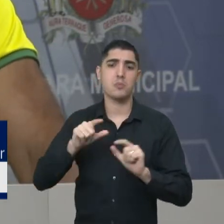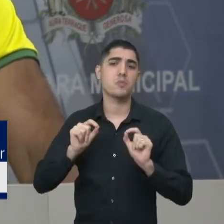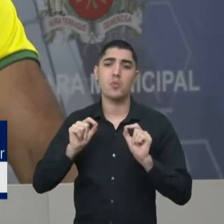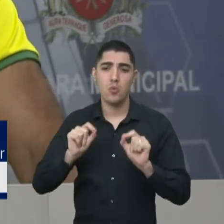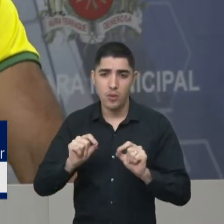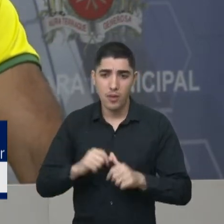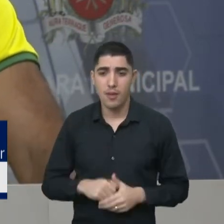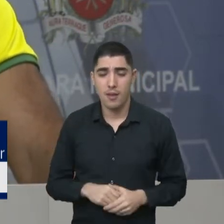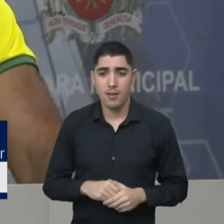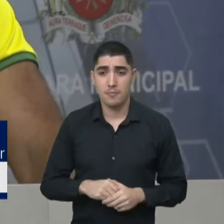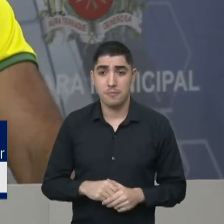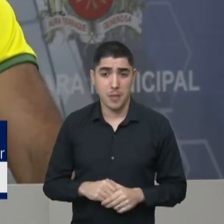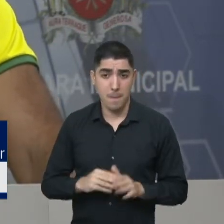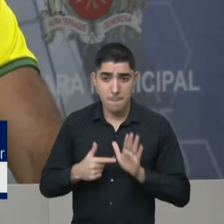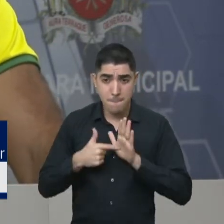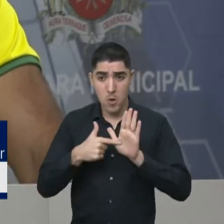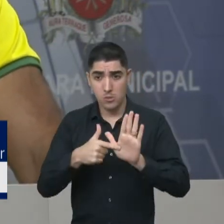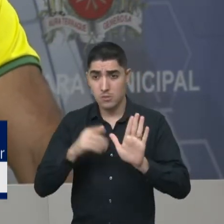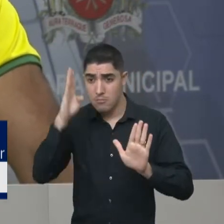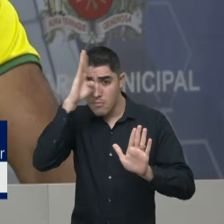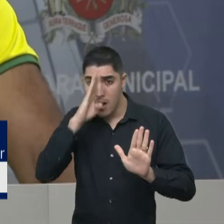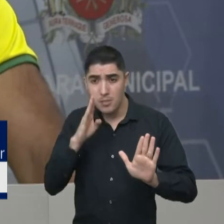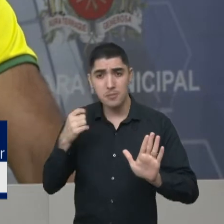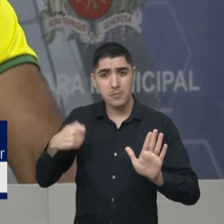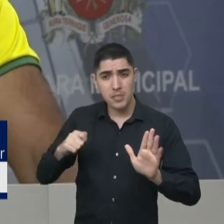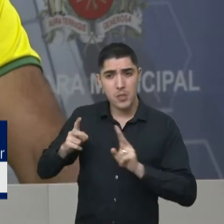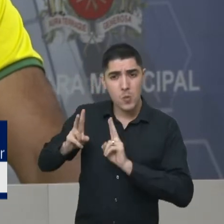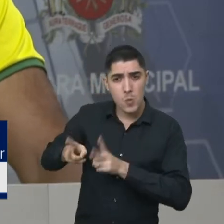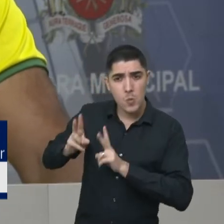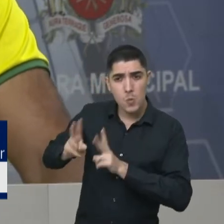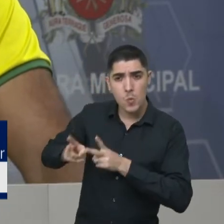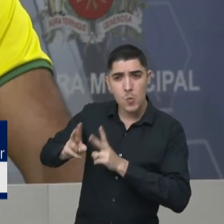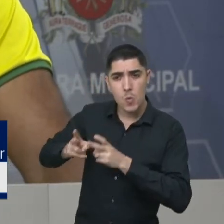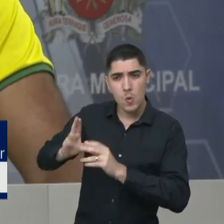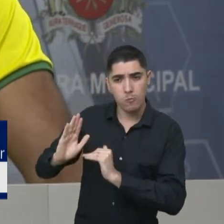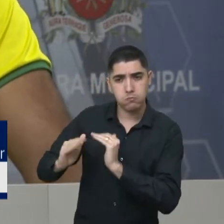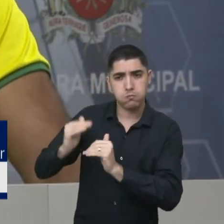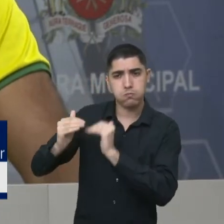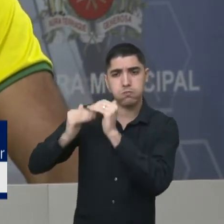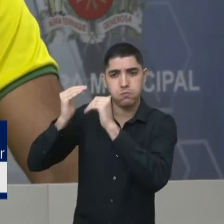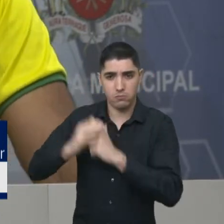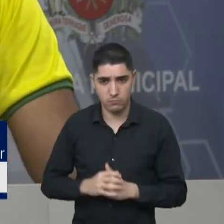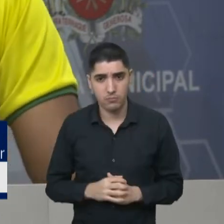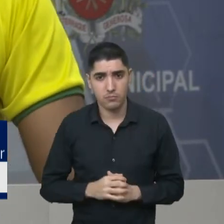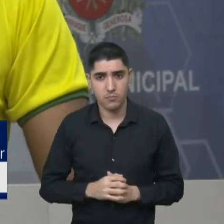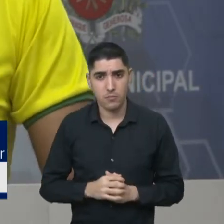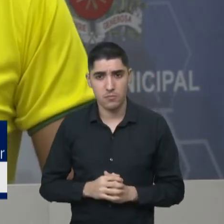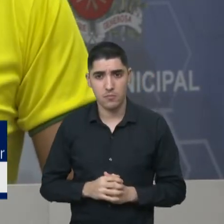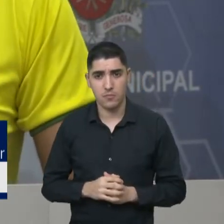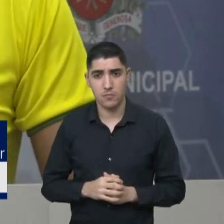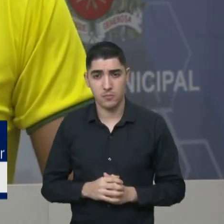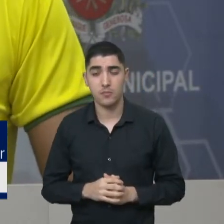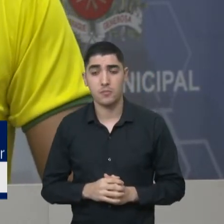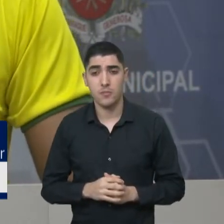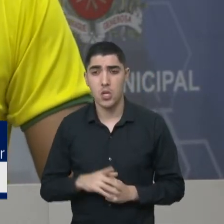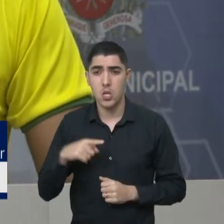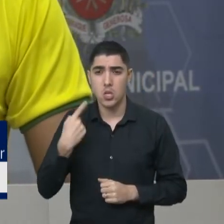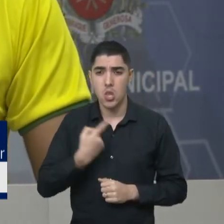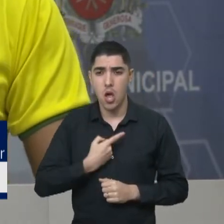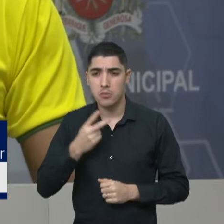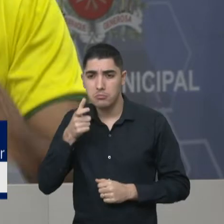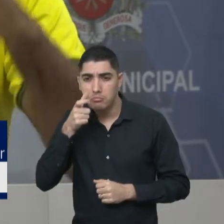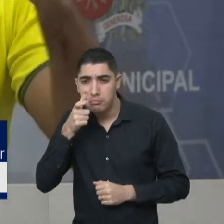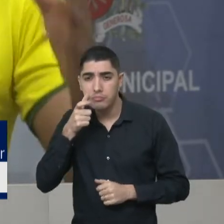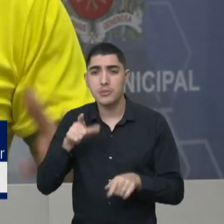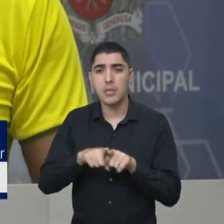fazer o Brasil realmente continuar nessa direção. Vendo os noticiários, até o Ciro